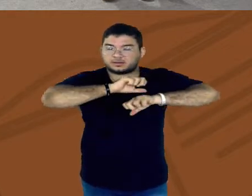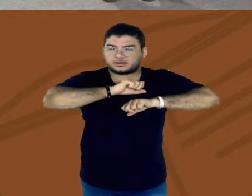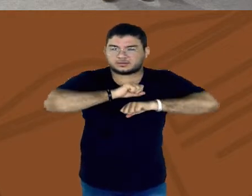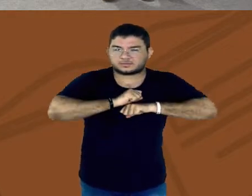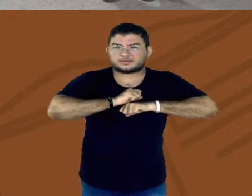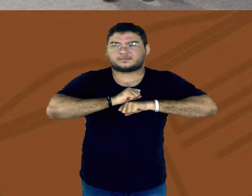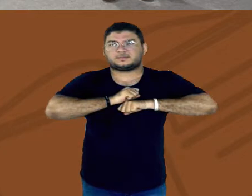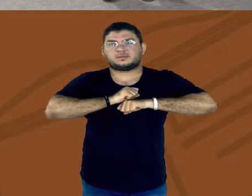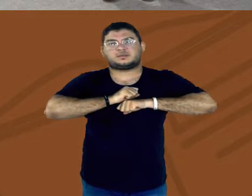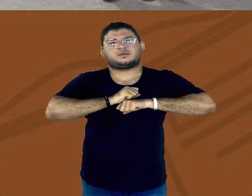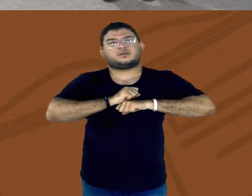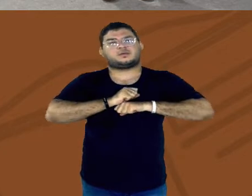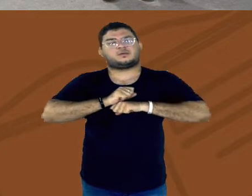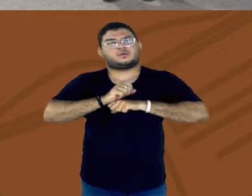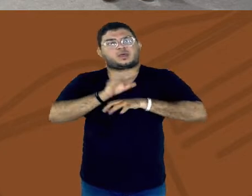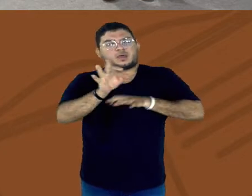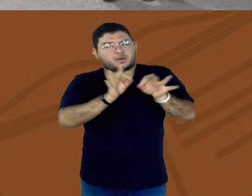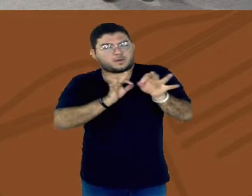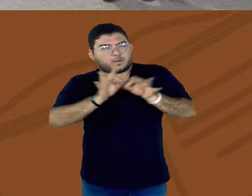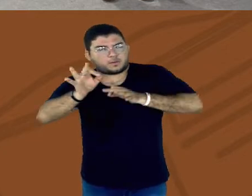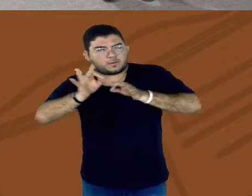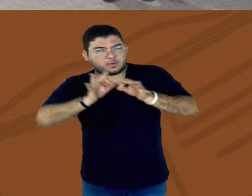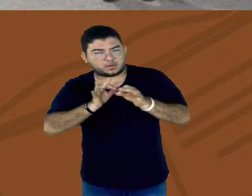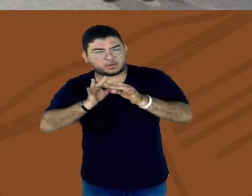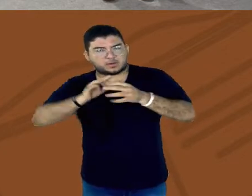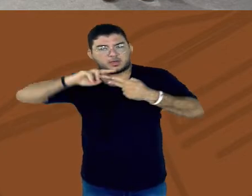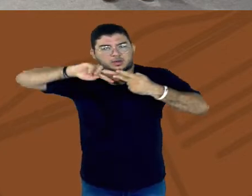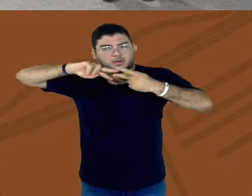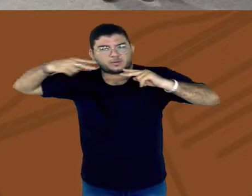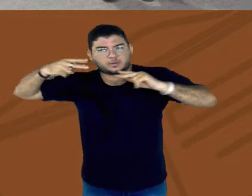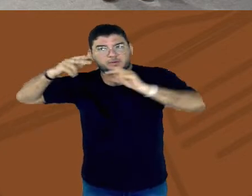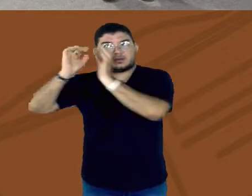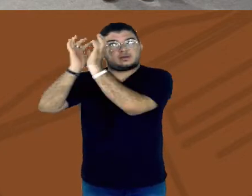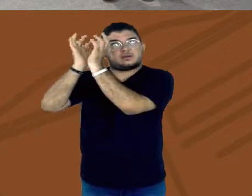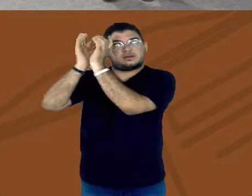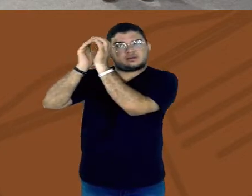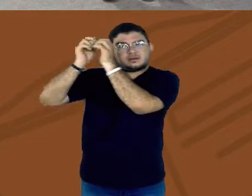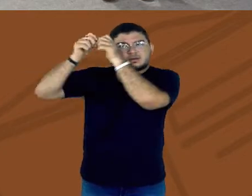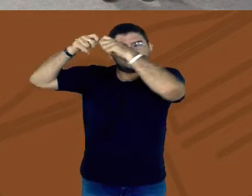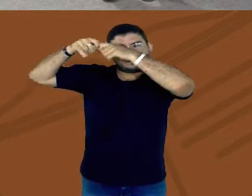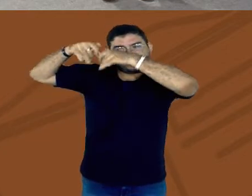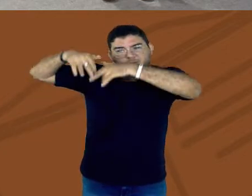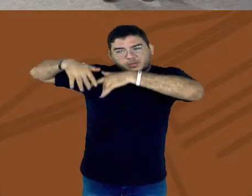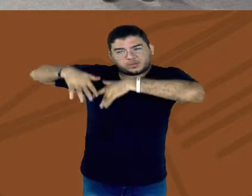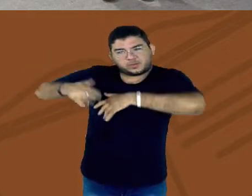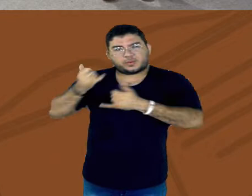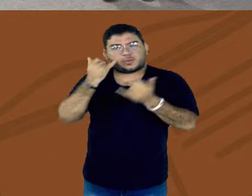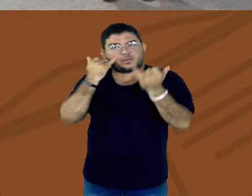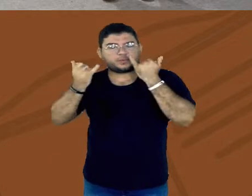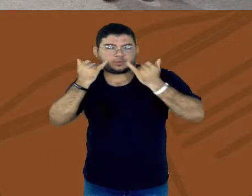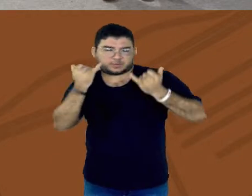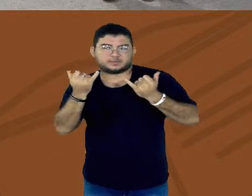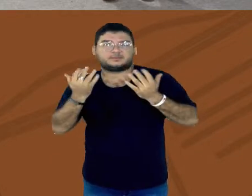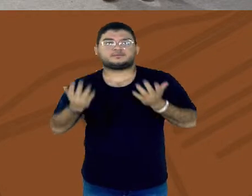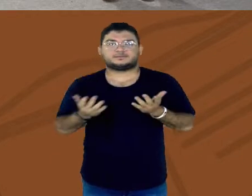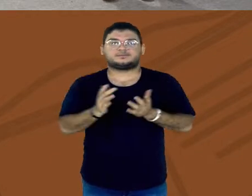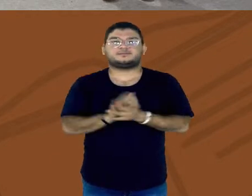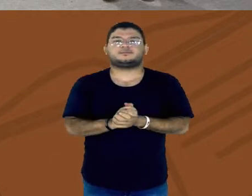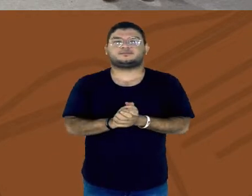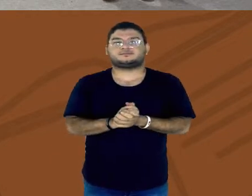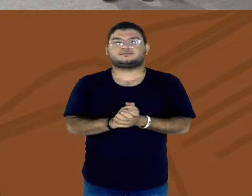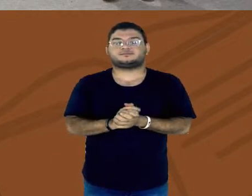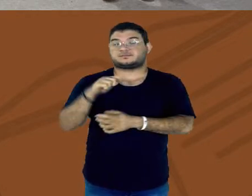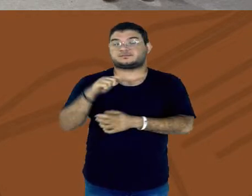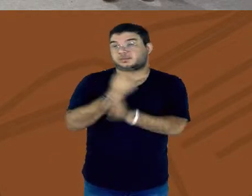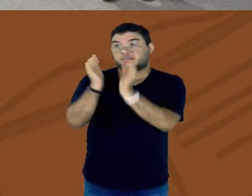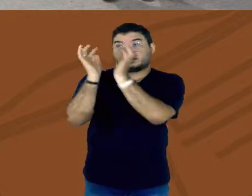vai reconhecer, vai processar para então enviar uma resposta. O nosso sistema nervoso,